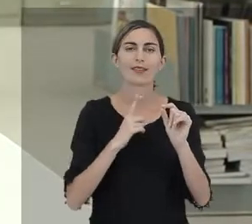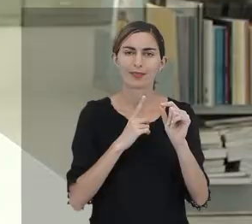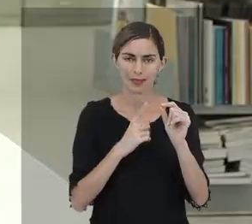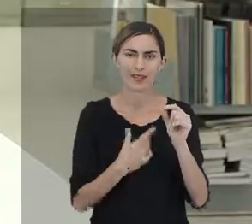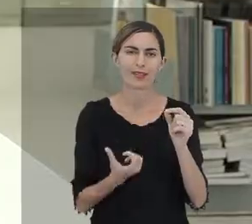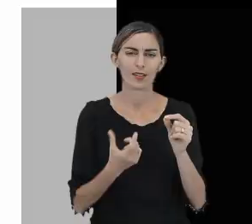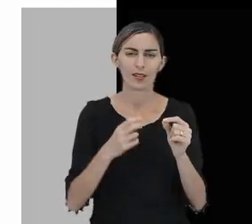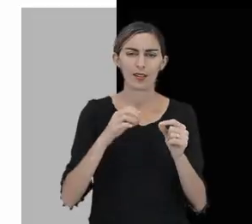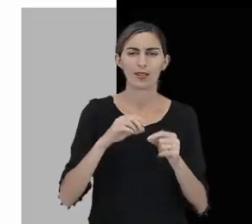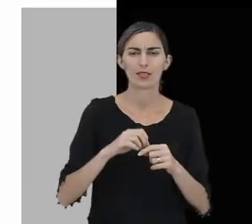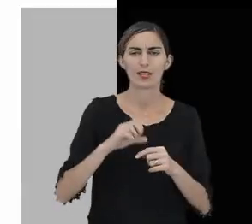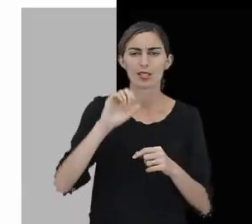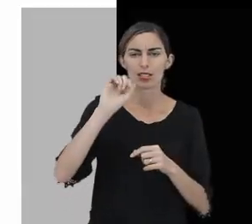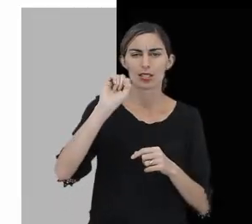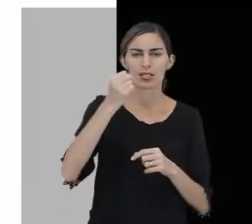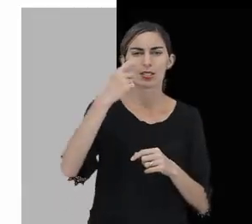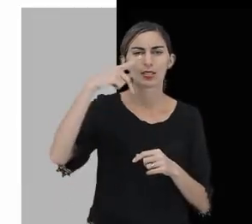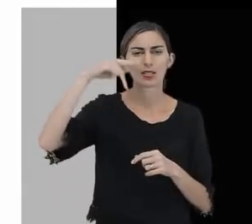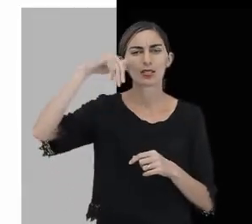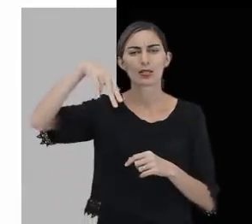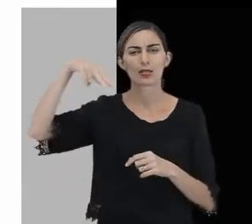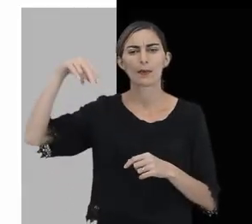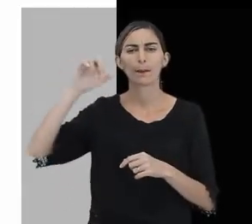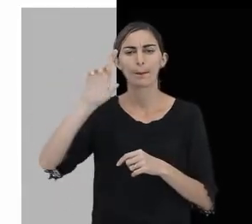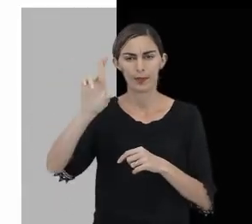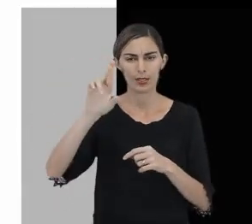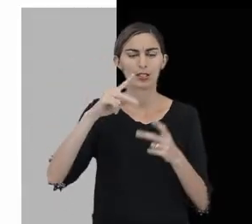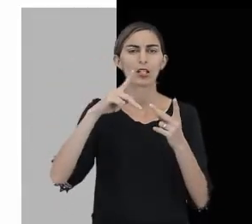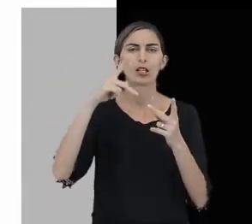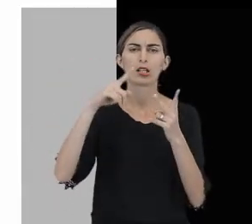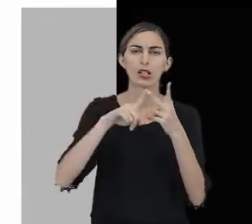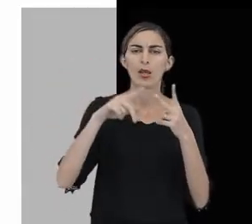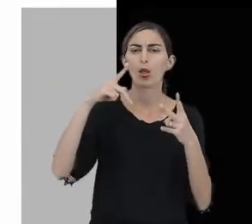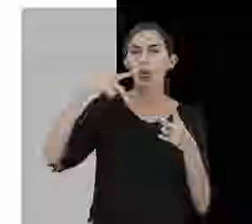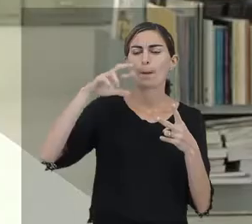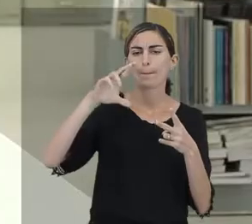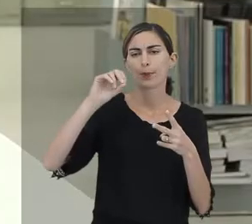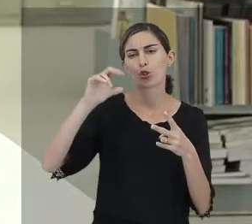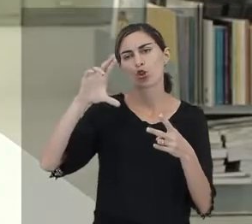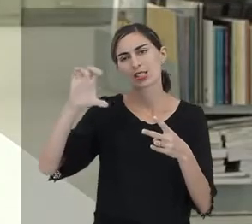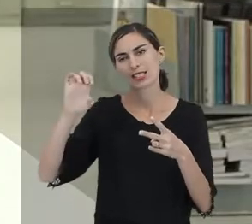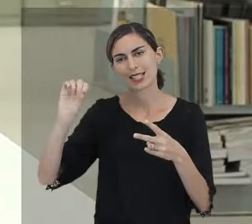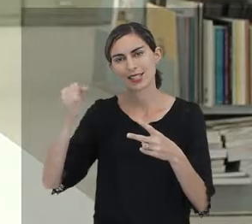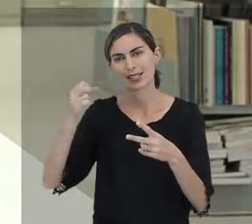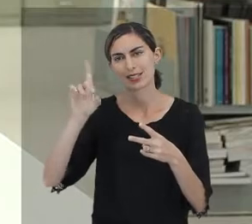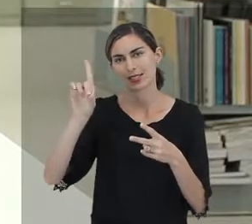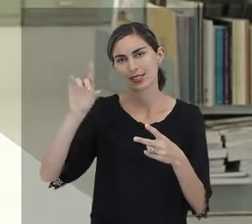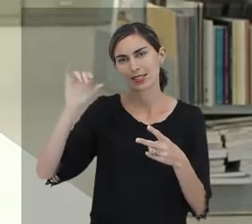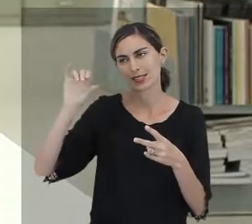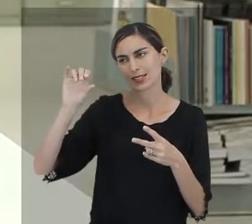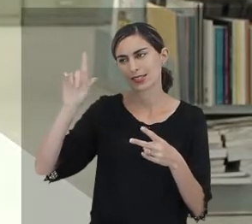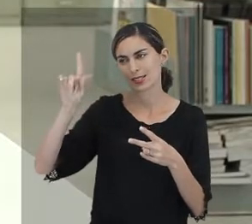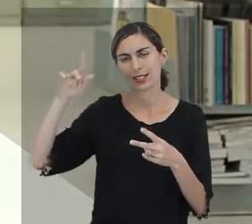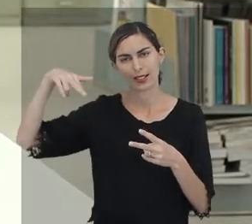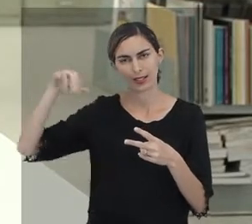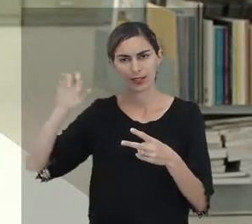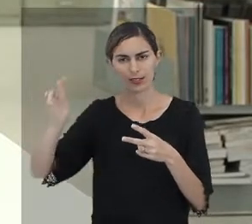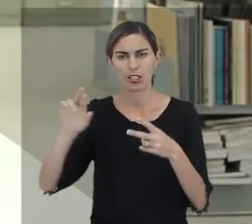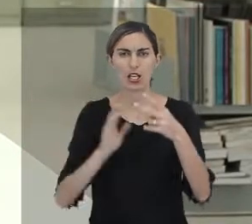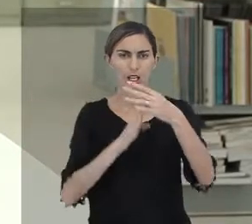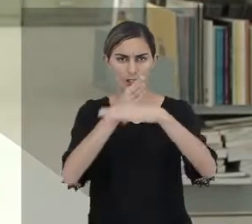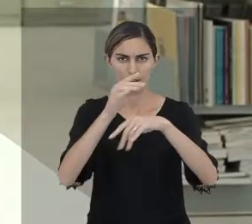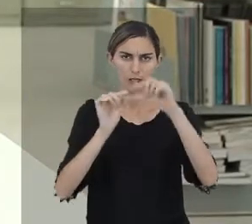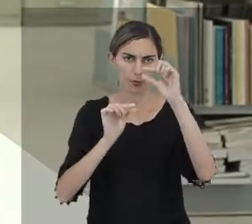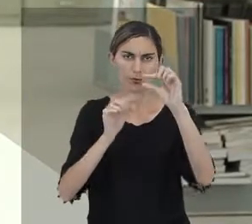existe esse componente Spinner que tem no nosso material. Existe o componente Process Dialog, que se o usuário clicar no botão e uma determinada